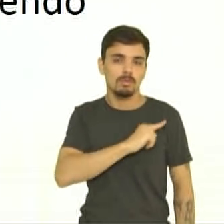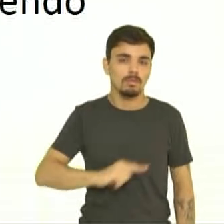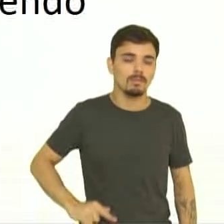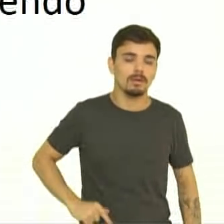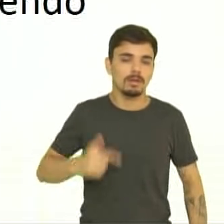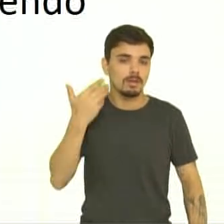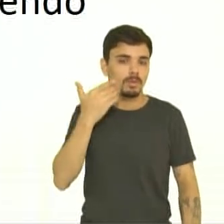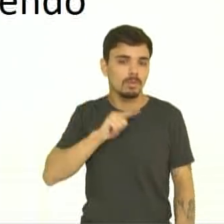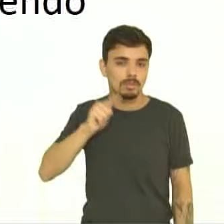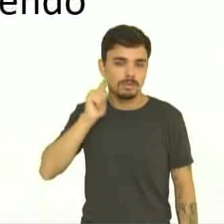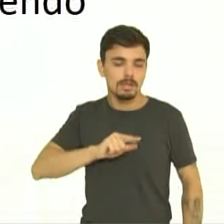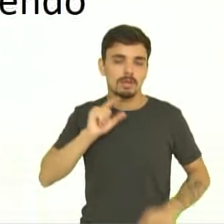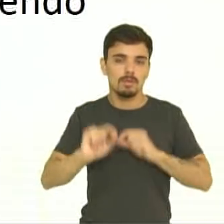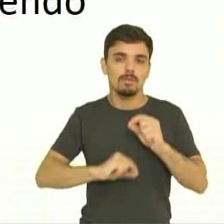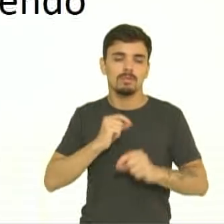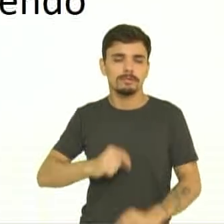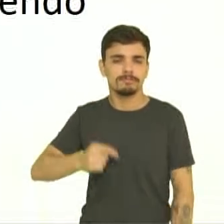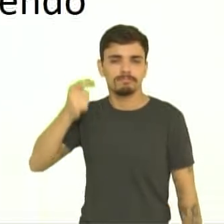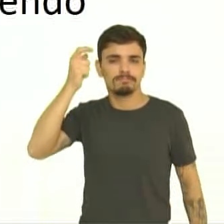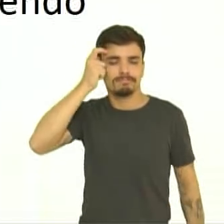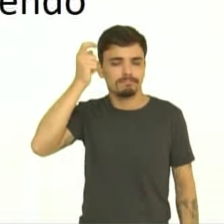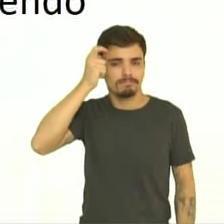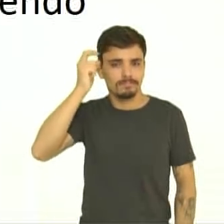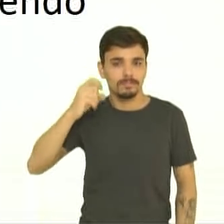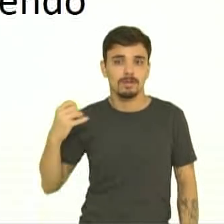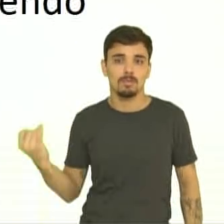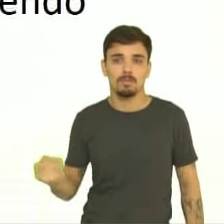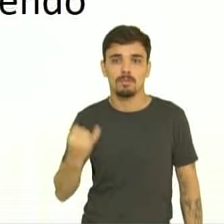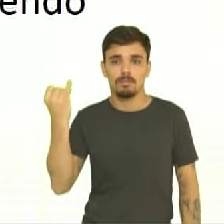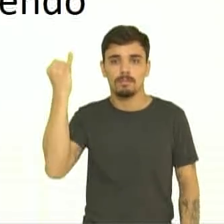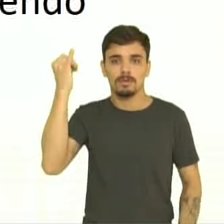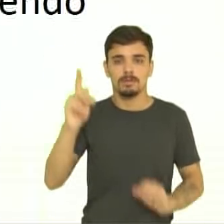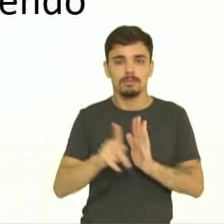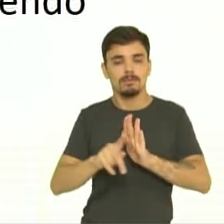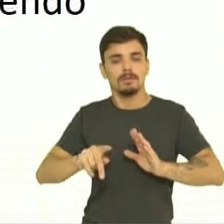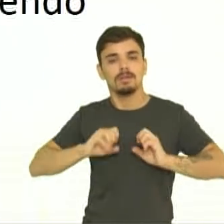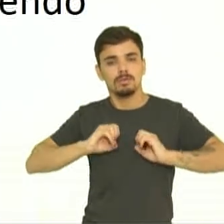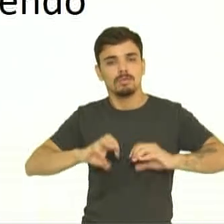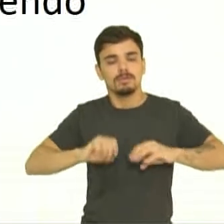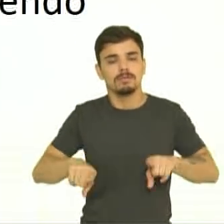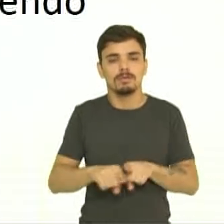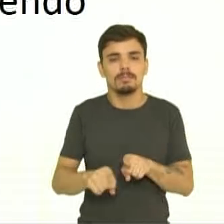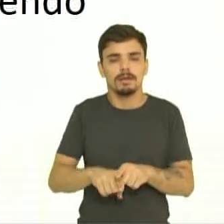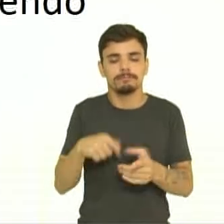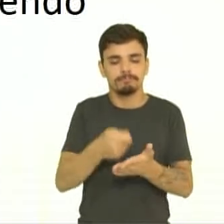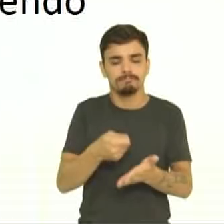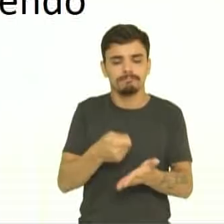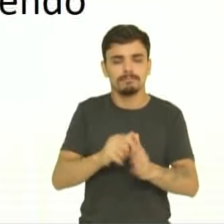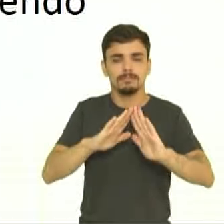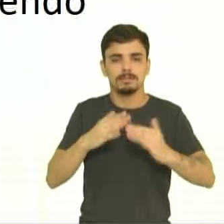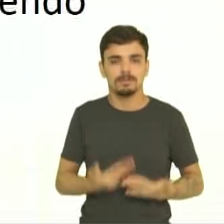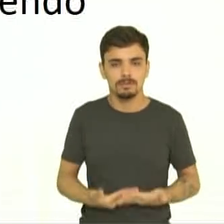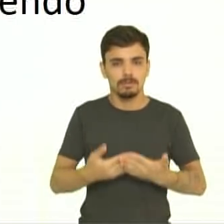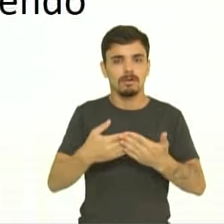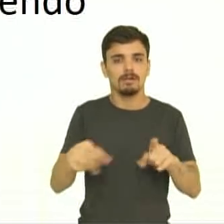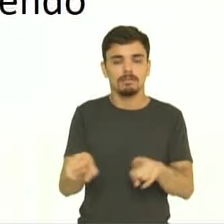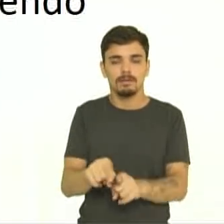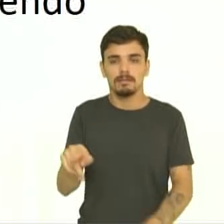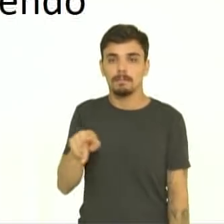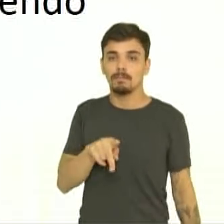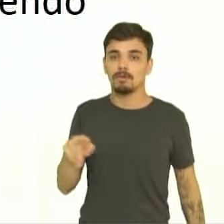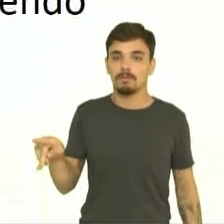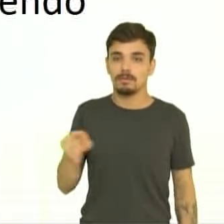de conscientizá-lo da importância da educação, investindo mais recursos em escolas e